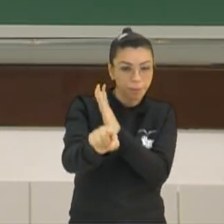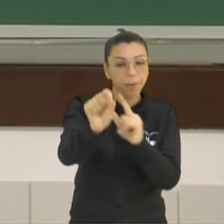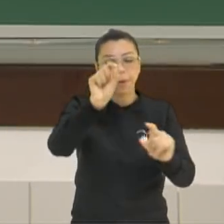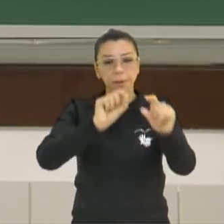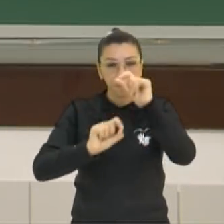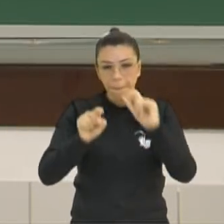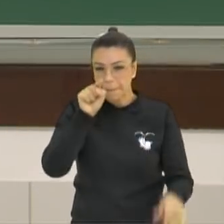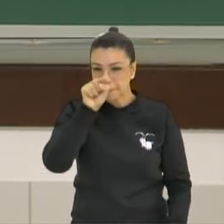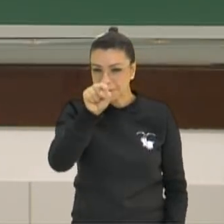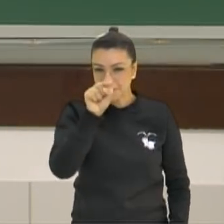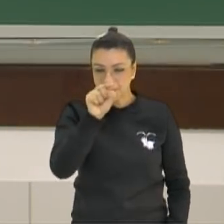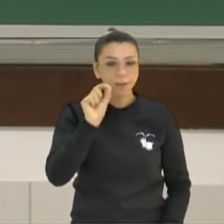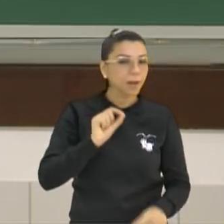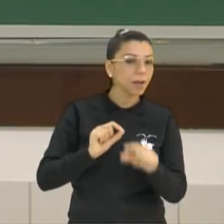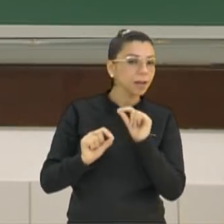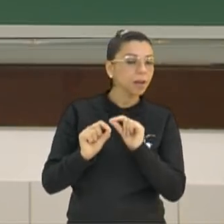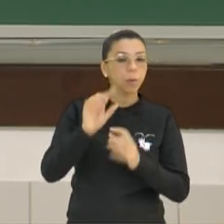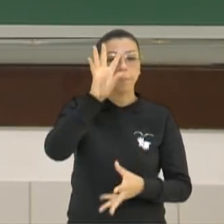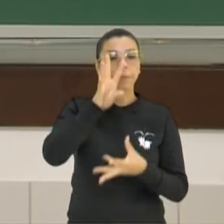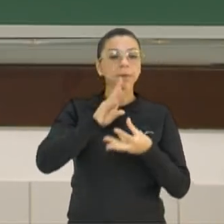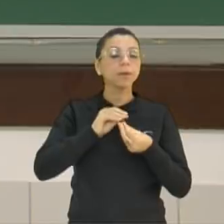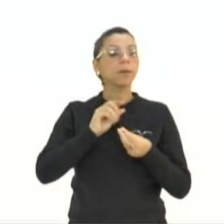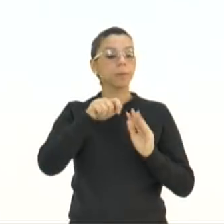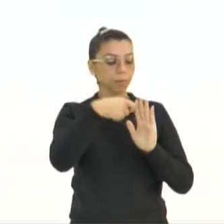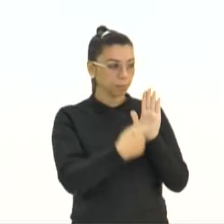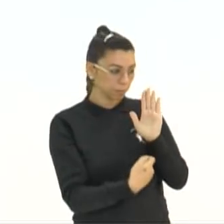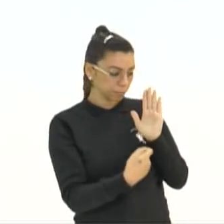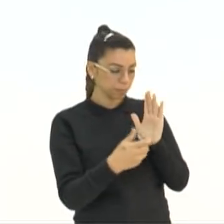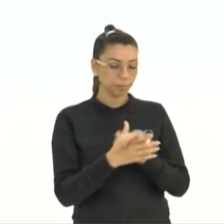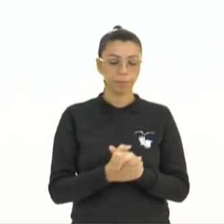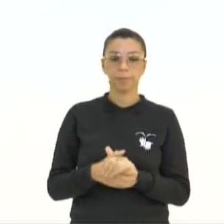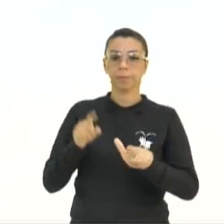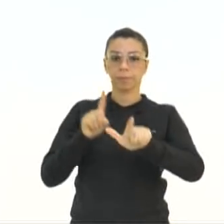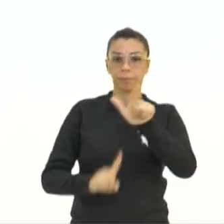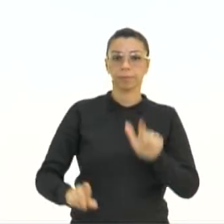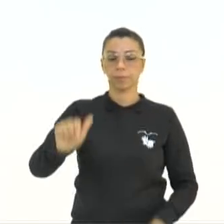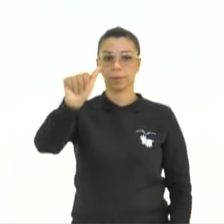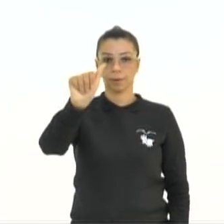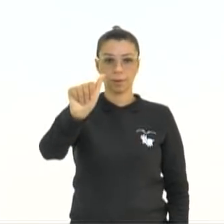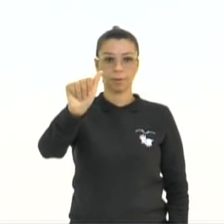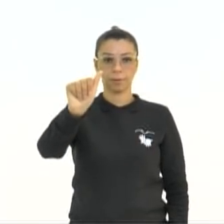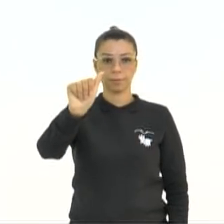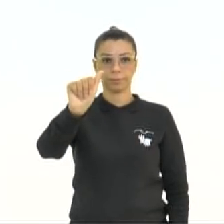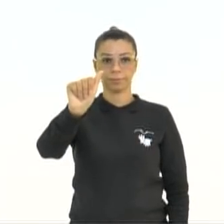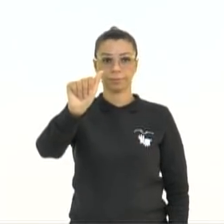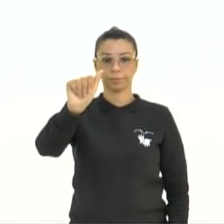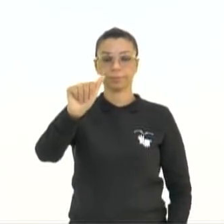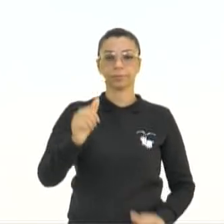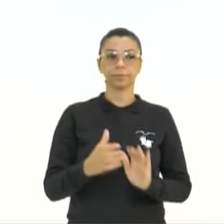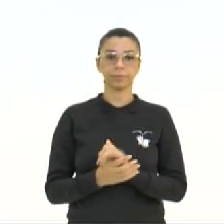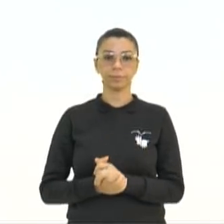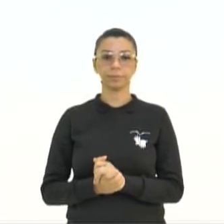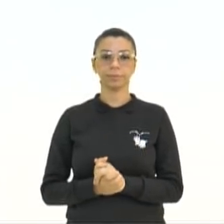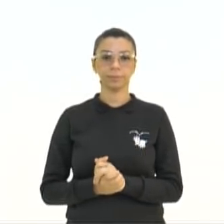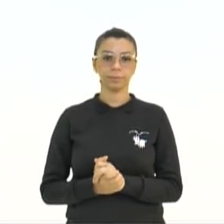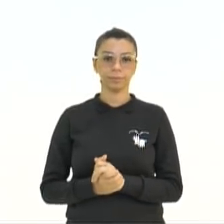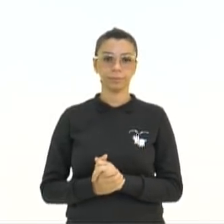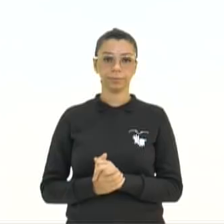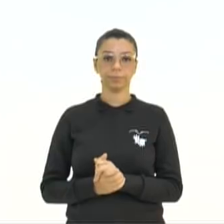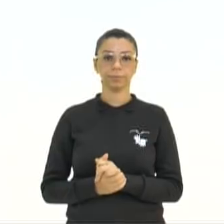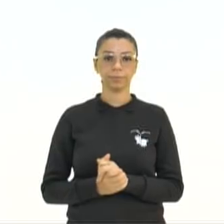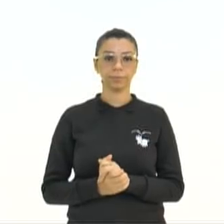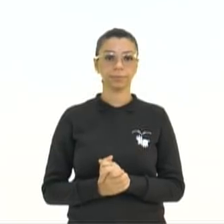que você veja o que você entendeu do texto. Letra A. In your opinion, how old